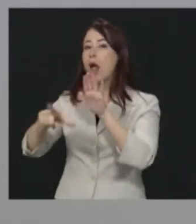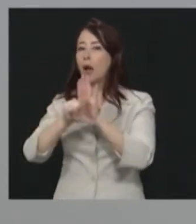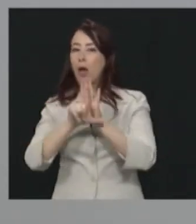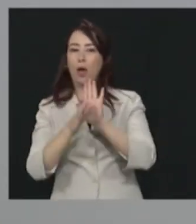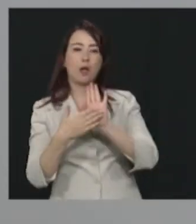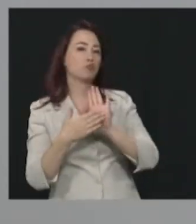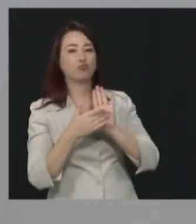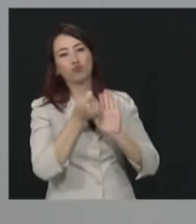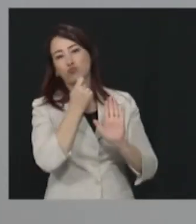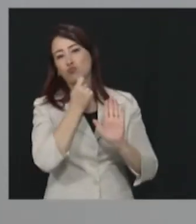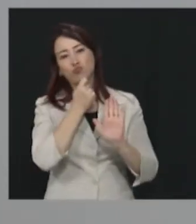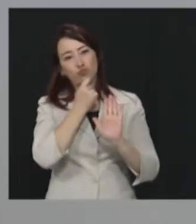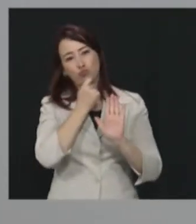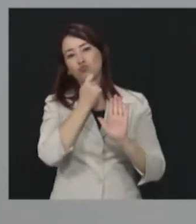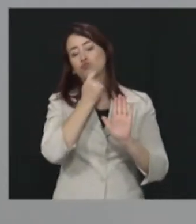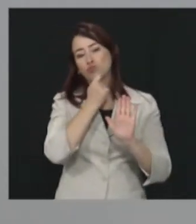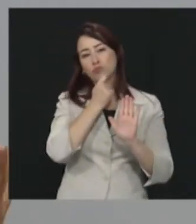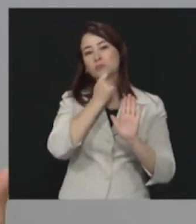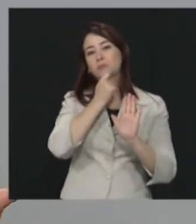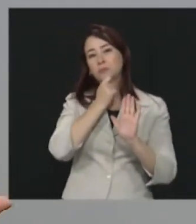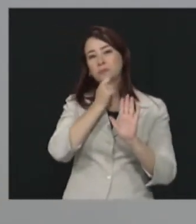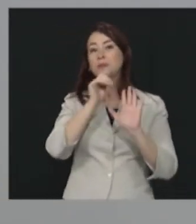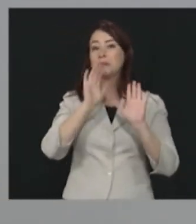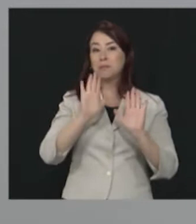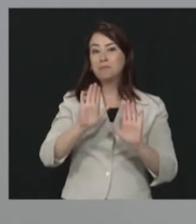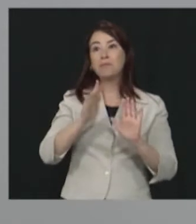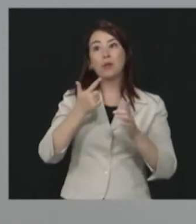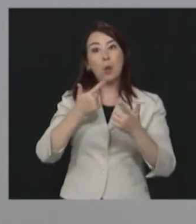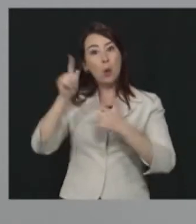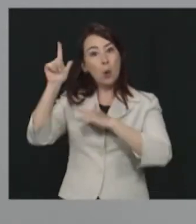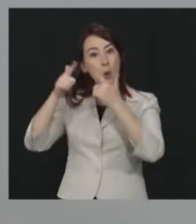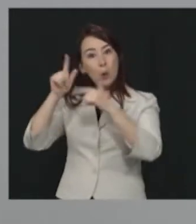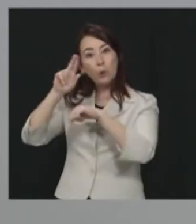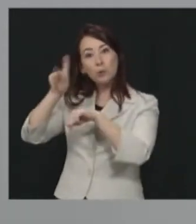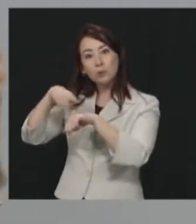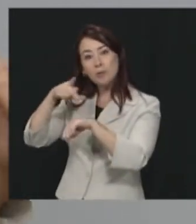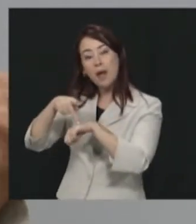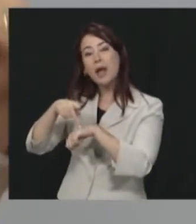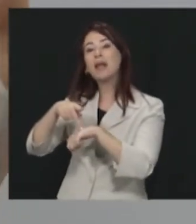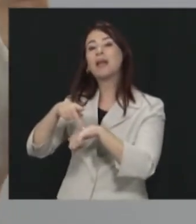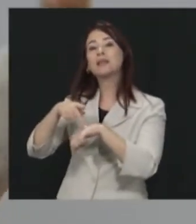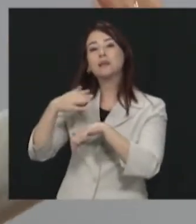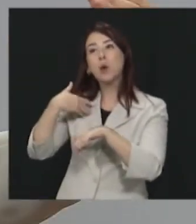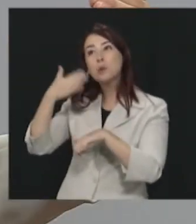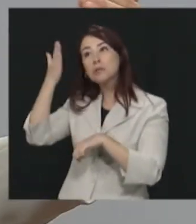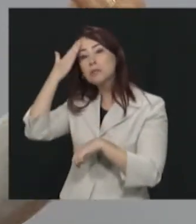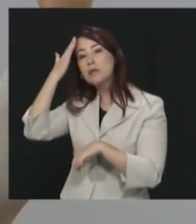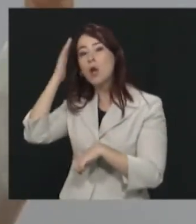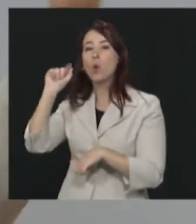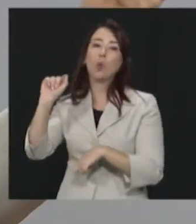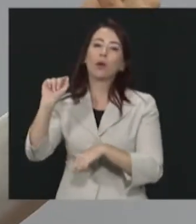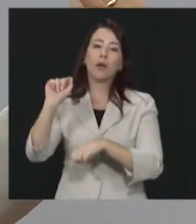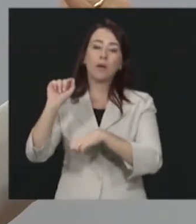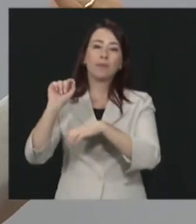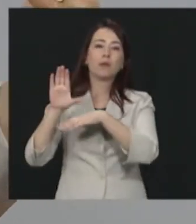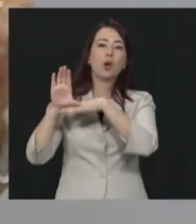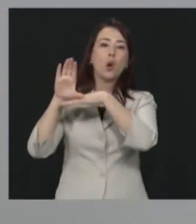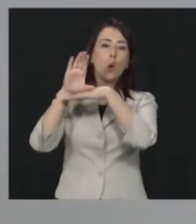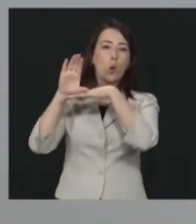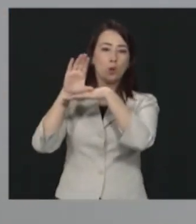processo. Nessa questão. Em outros países que eu tenho conhecimento, a Constituição ela